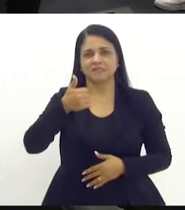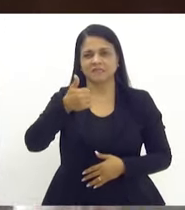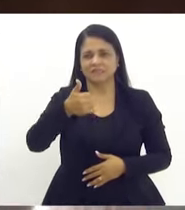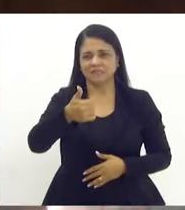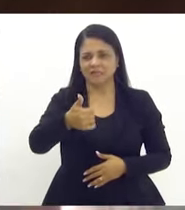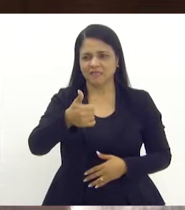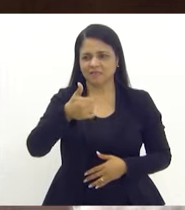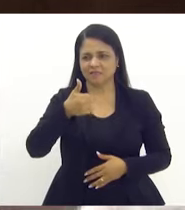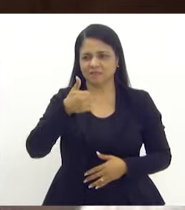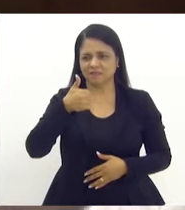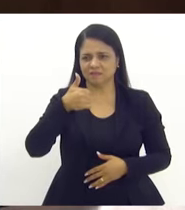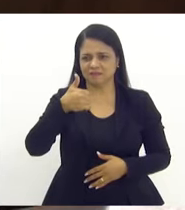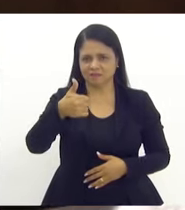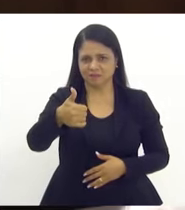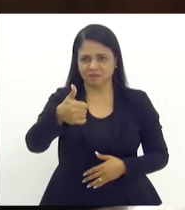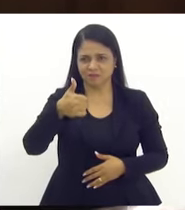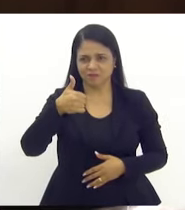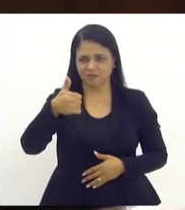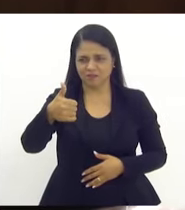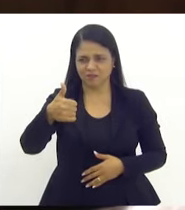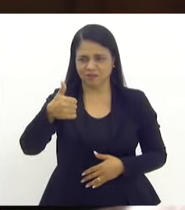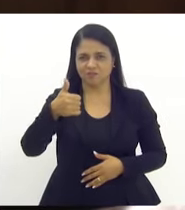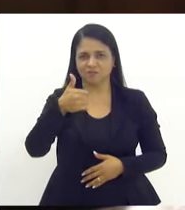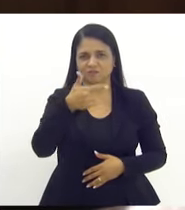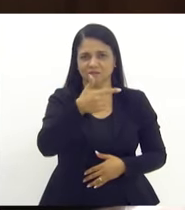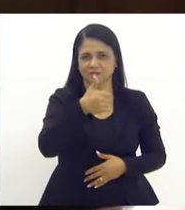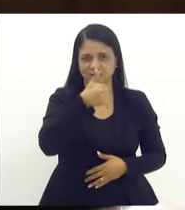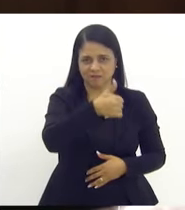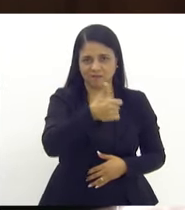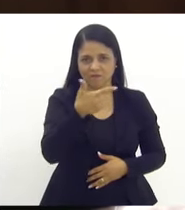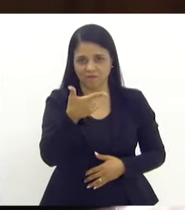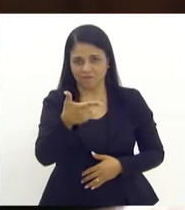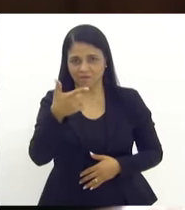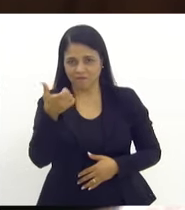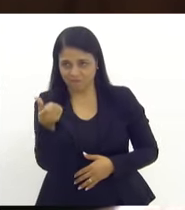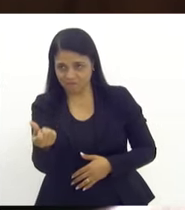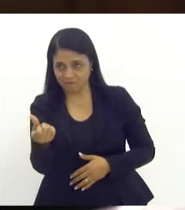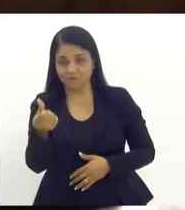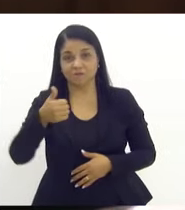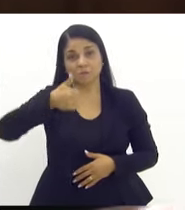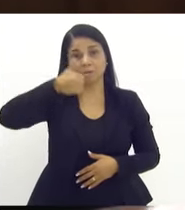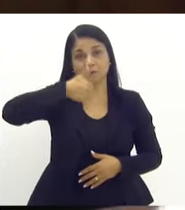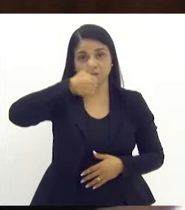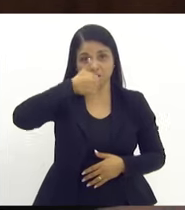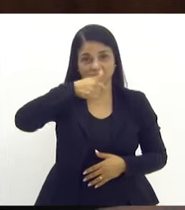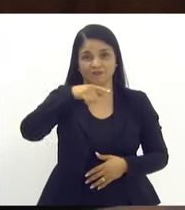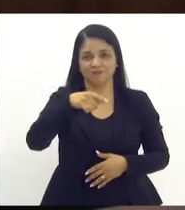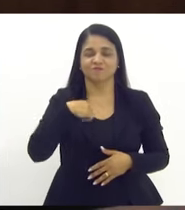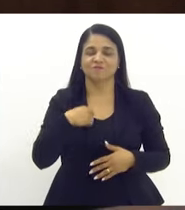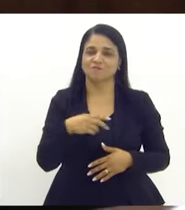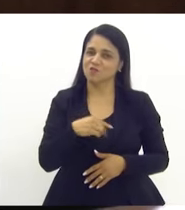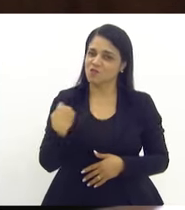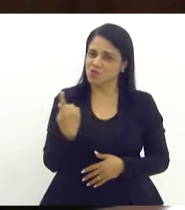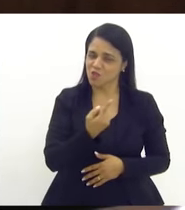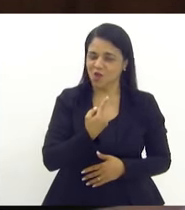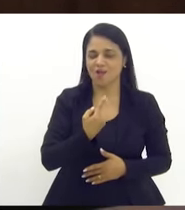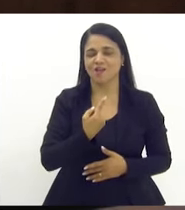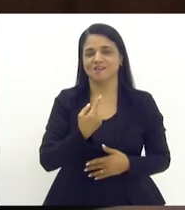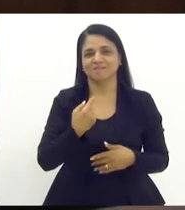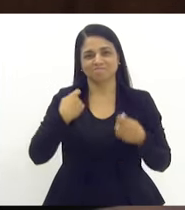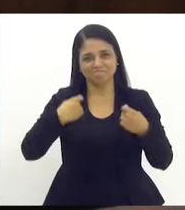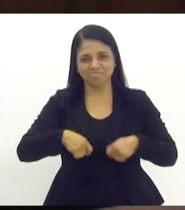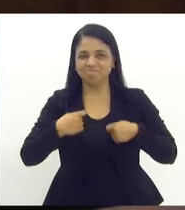71º. Não confundir com o 71. Ele é o 71º. Merece de nós toda a